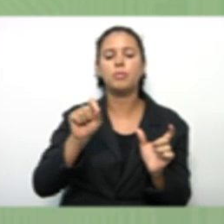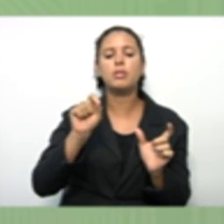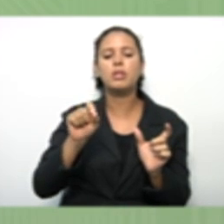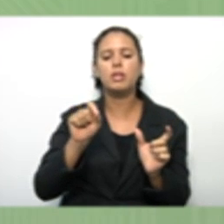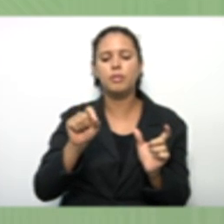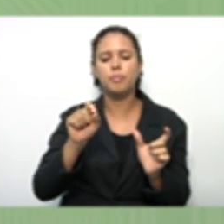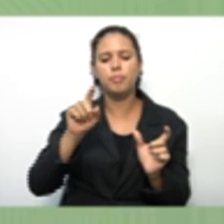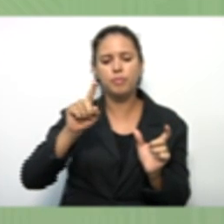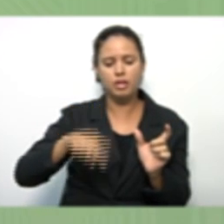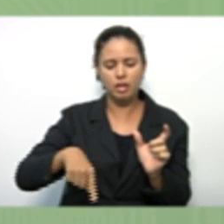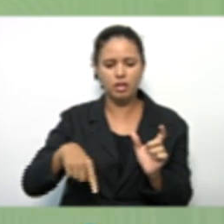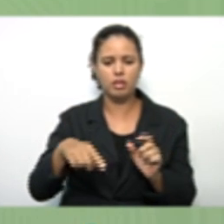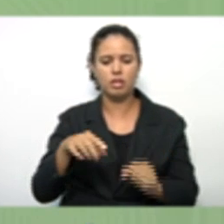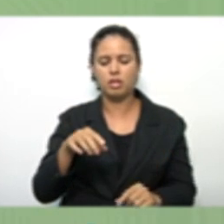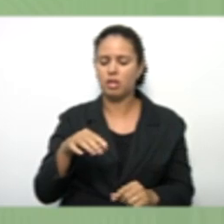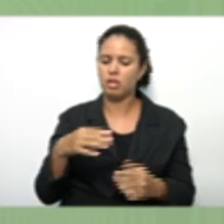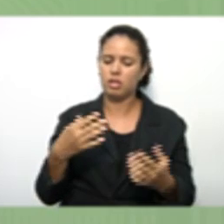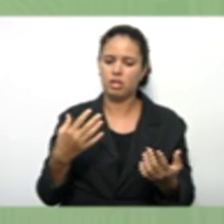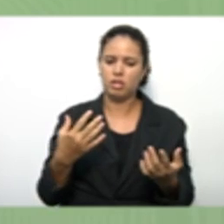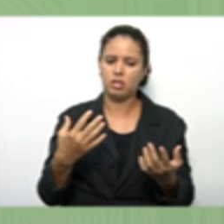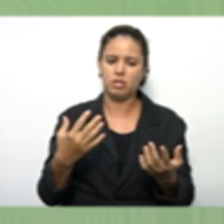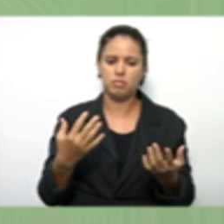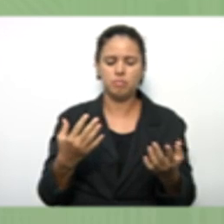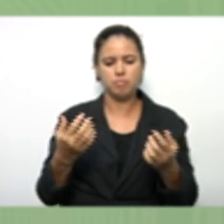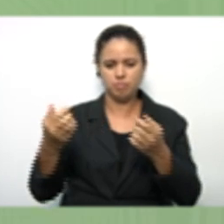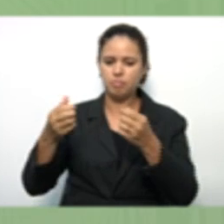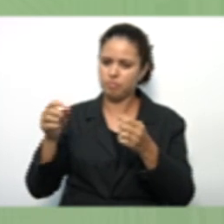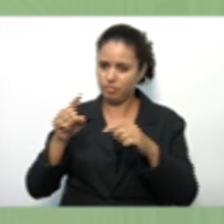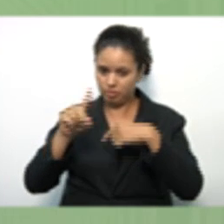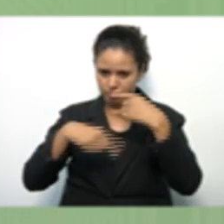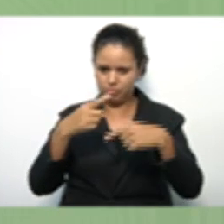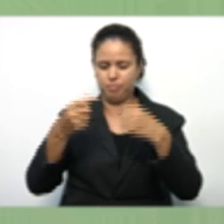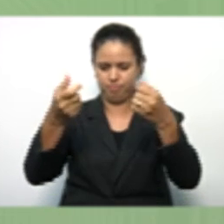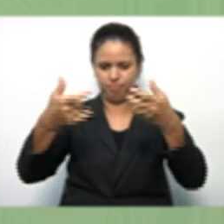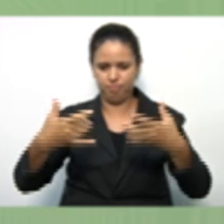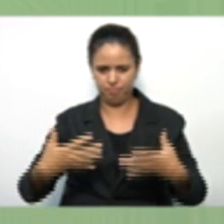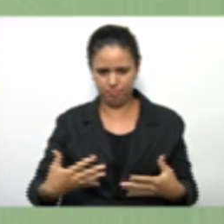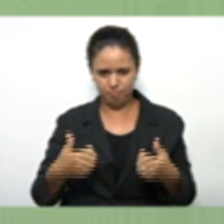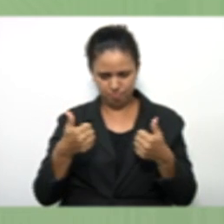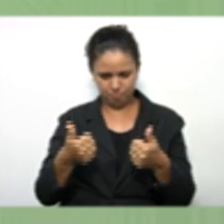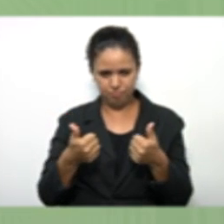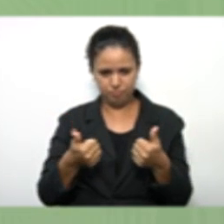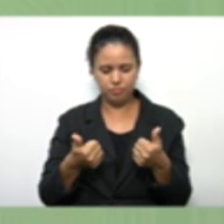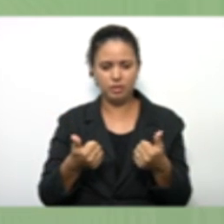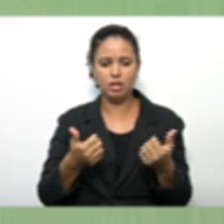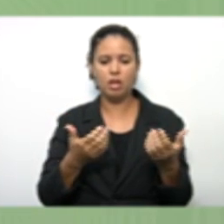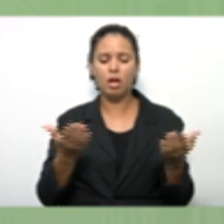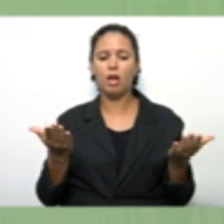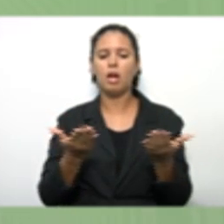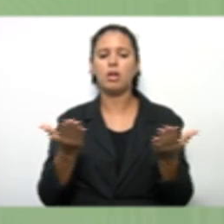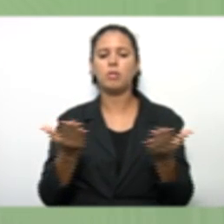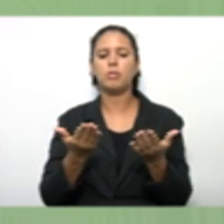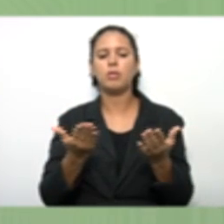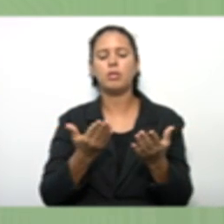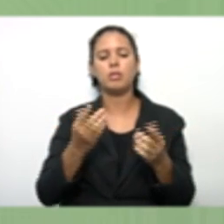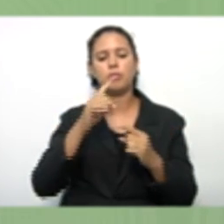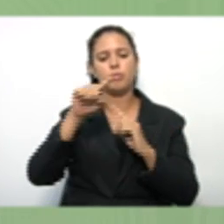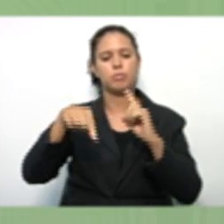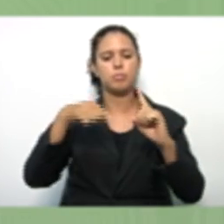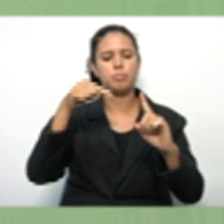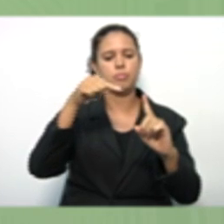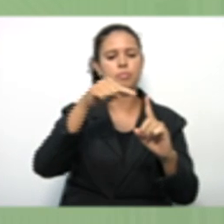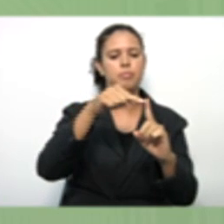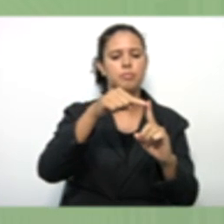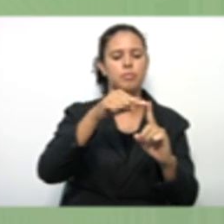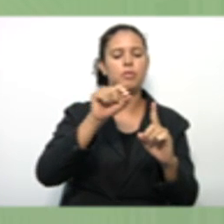Isso, o patrimônio seria o que nós vamos ver em um outro momento mais específico, né? São os bens que o